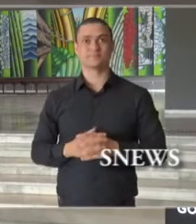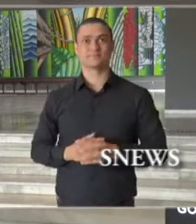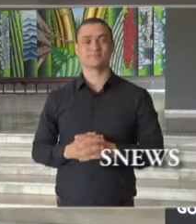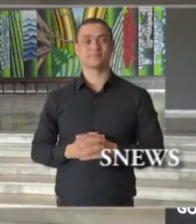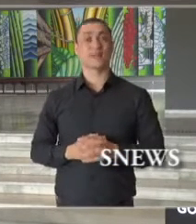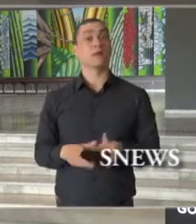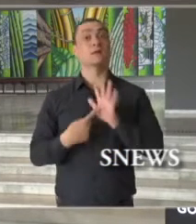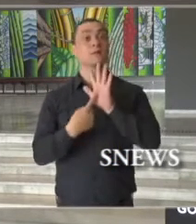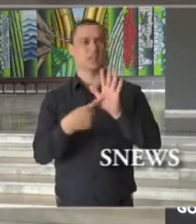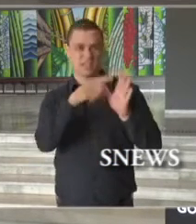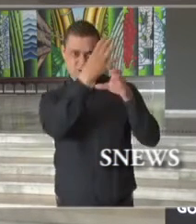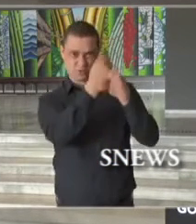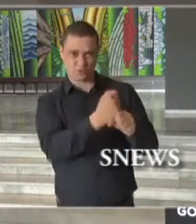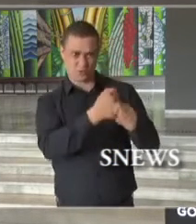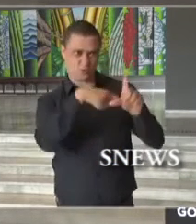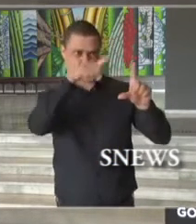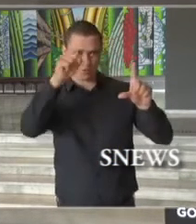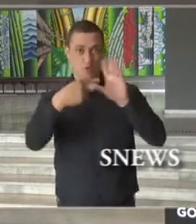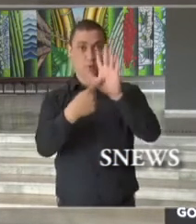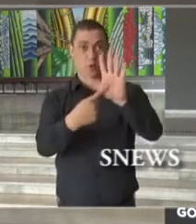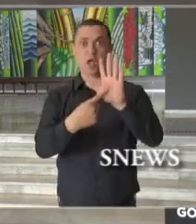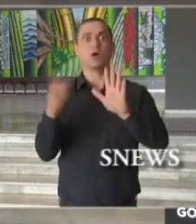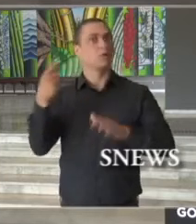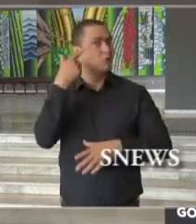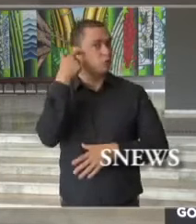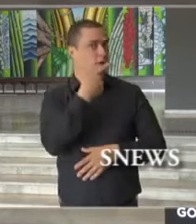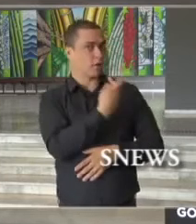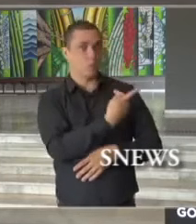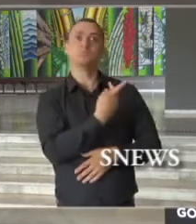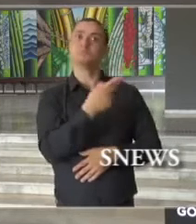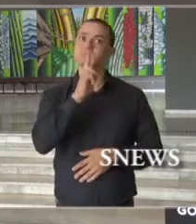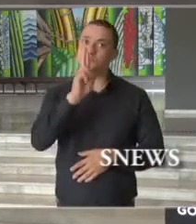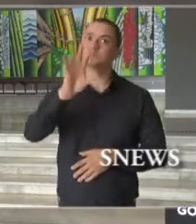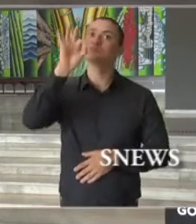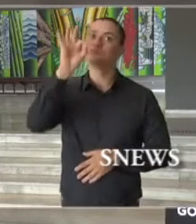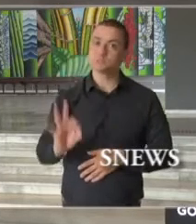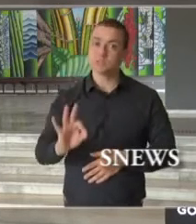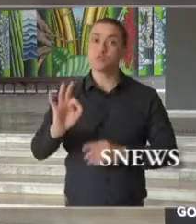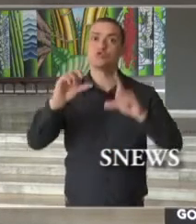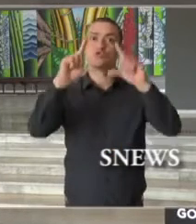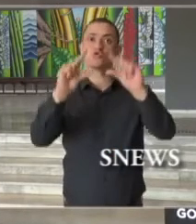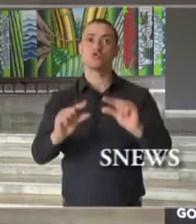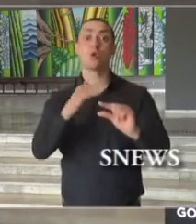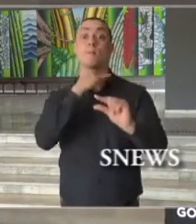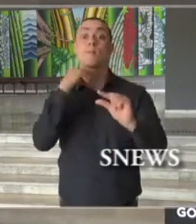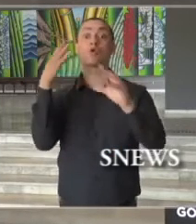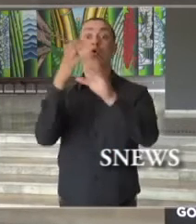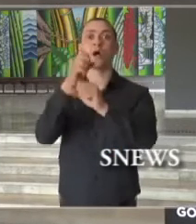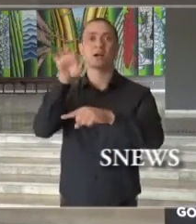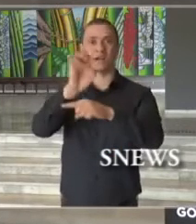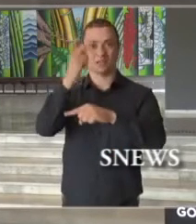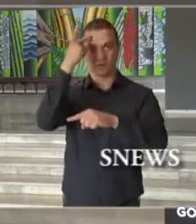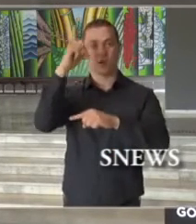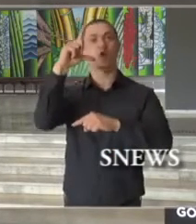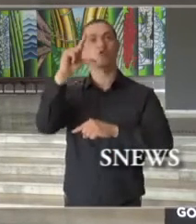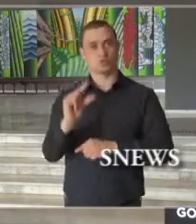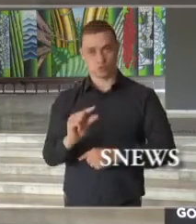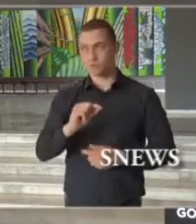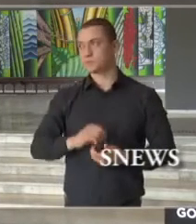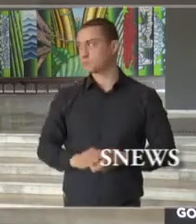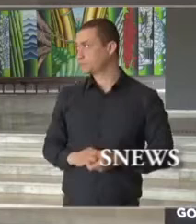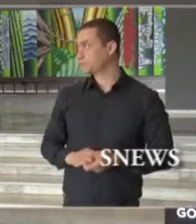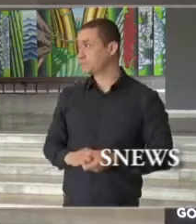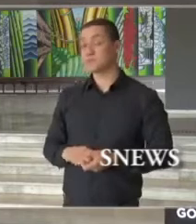e indicam justamente a fala do governador sobre a queda dos óbitos aqui no estado de são paulo